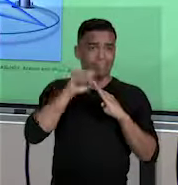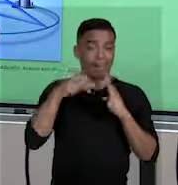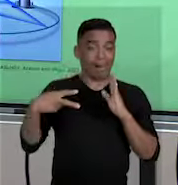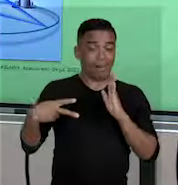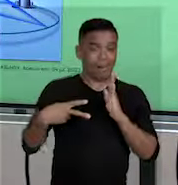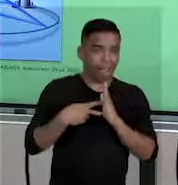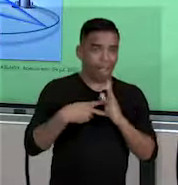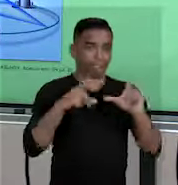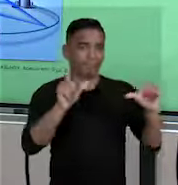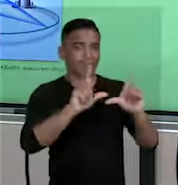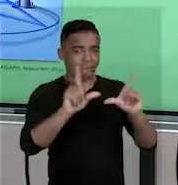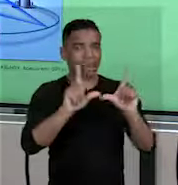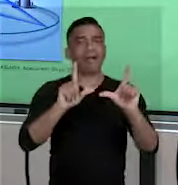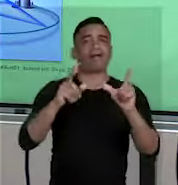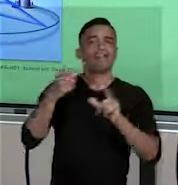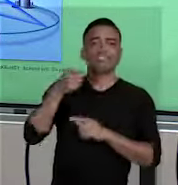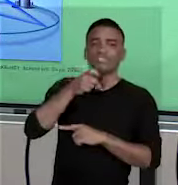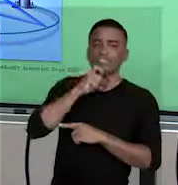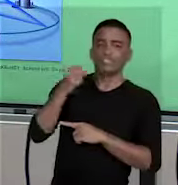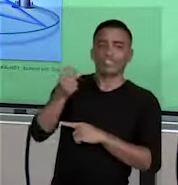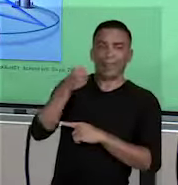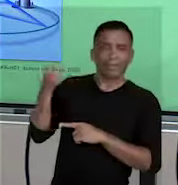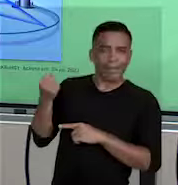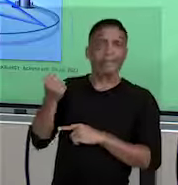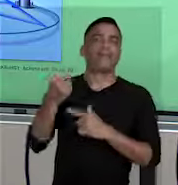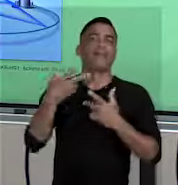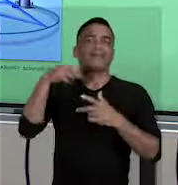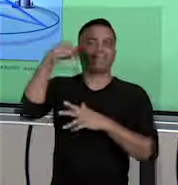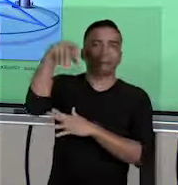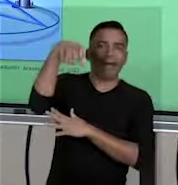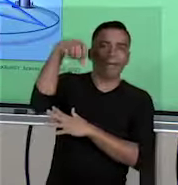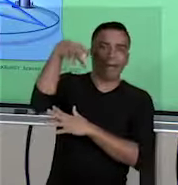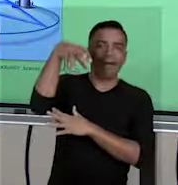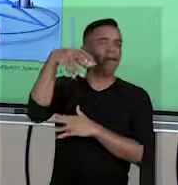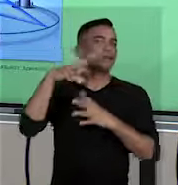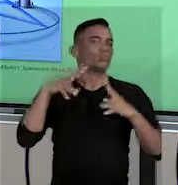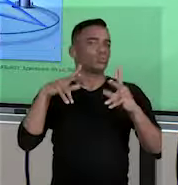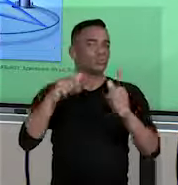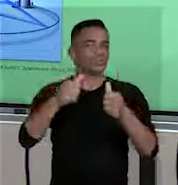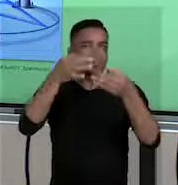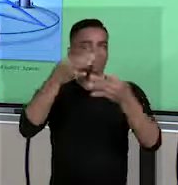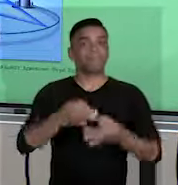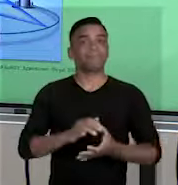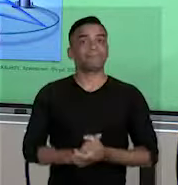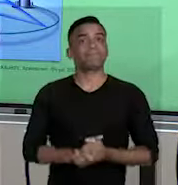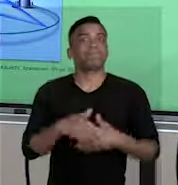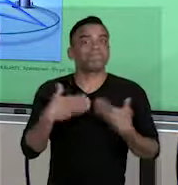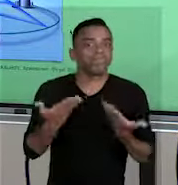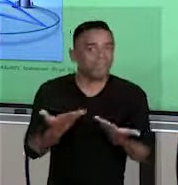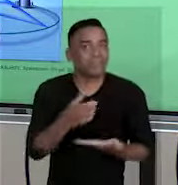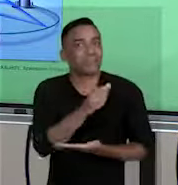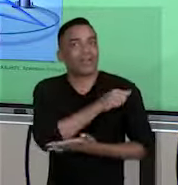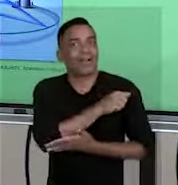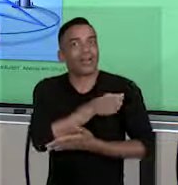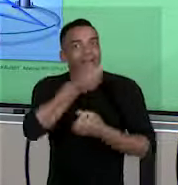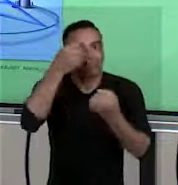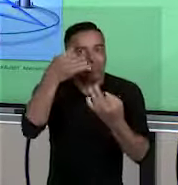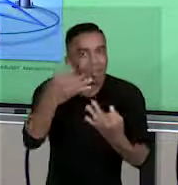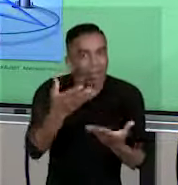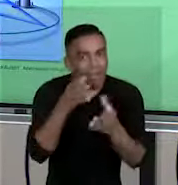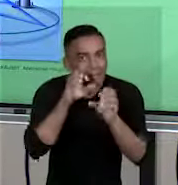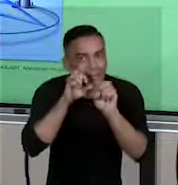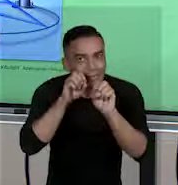nas tomadas e funcione todo esse circuito elétrico na sua casa. Pessoal, o que eu tinha para falar para vocês é isso. Tem